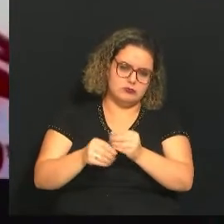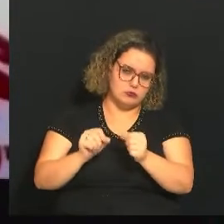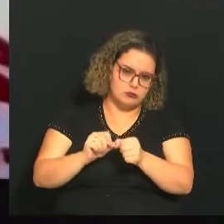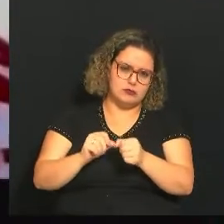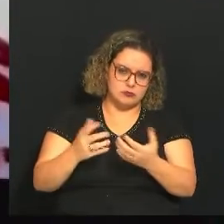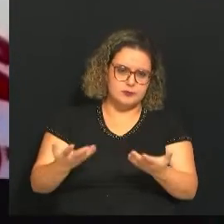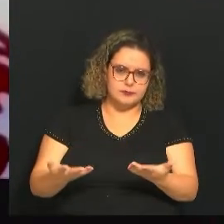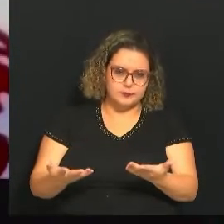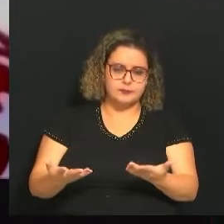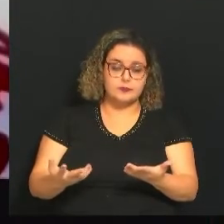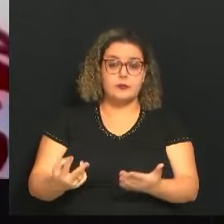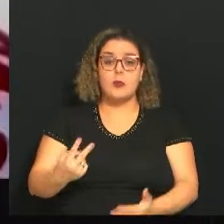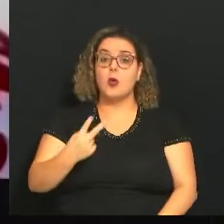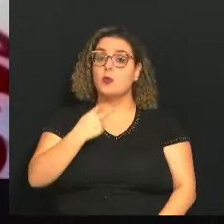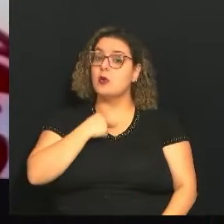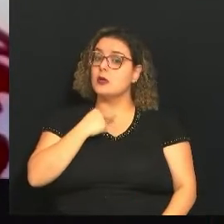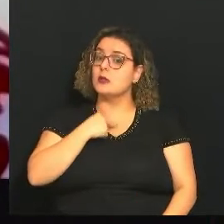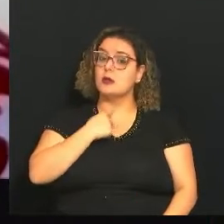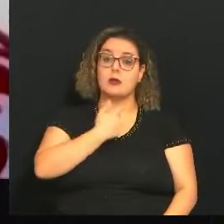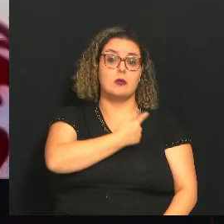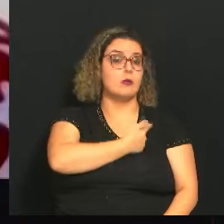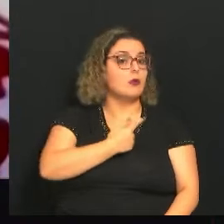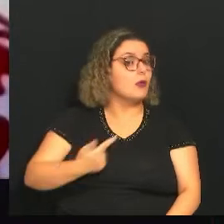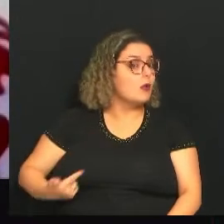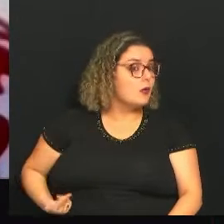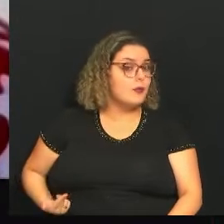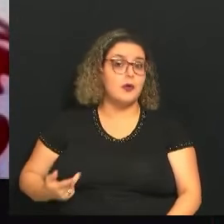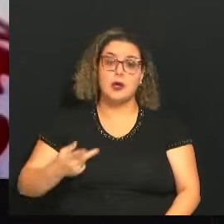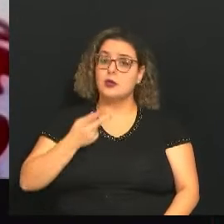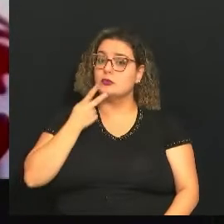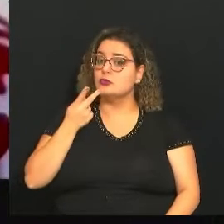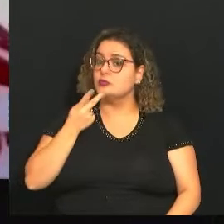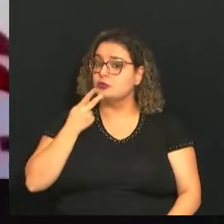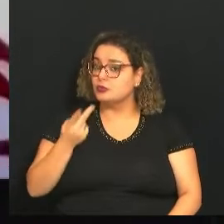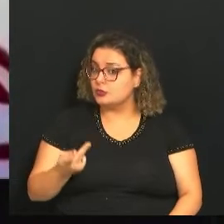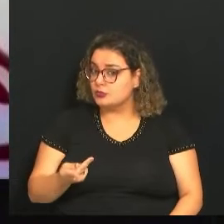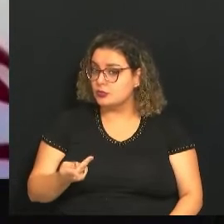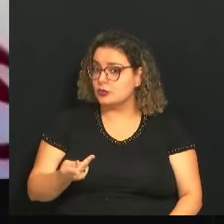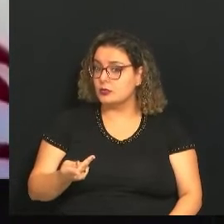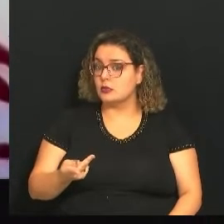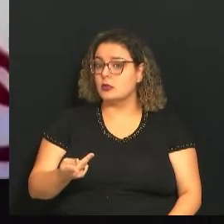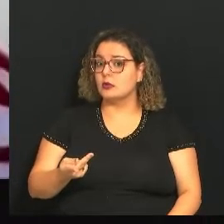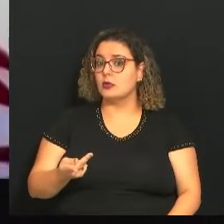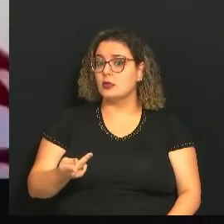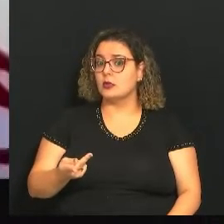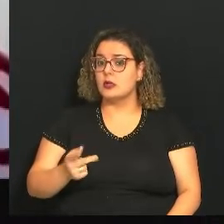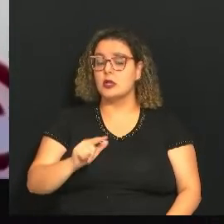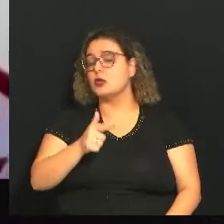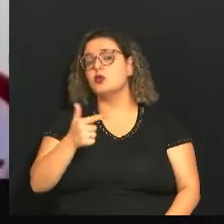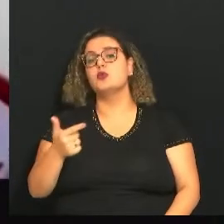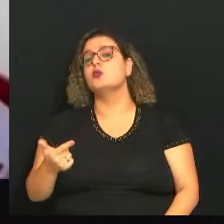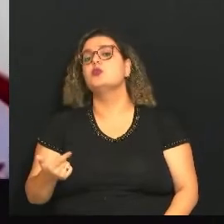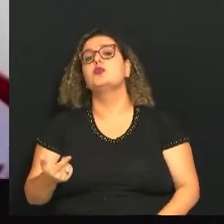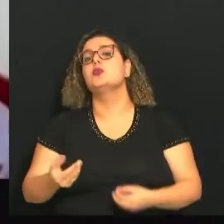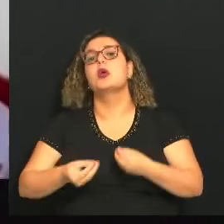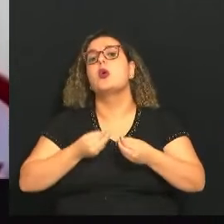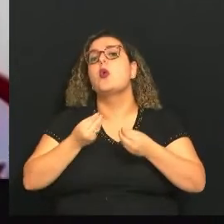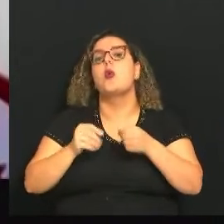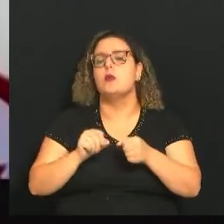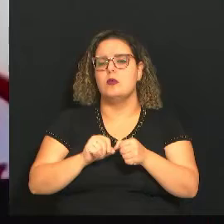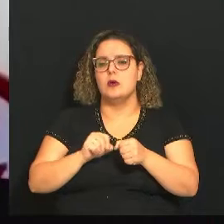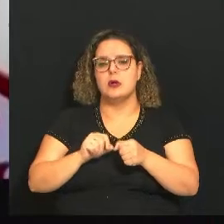governo usar isso como já um instrumento para falar que não tem orçamento, que não é verdade, né? E aí eu tive